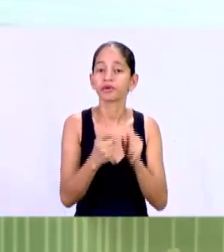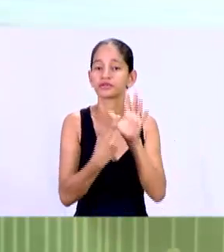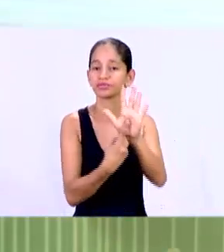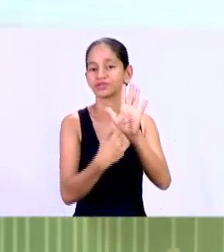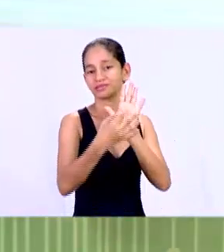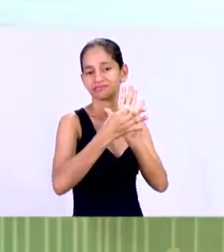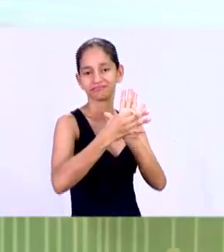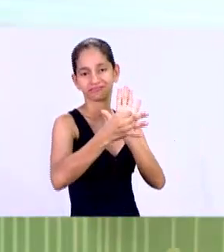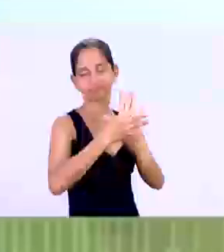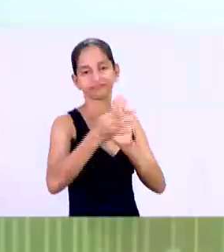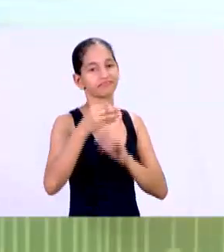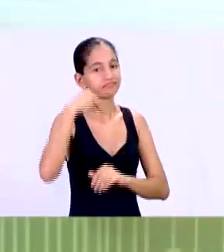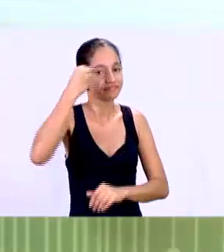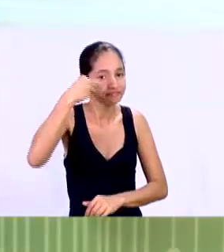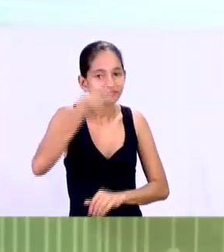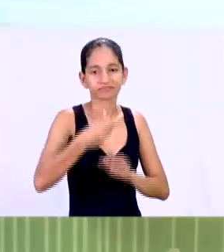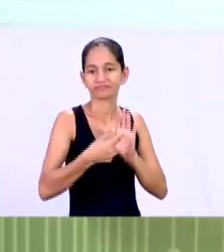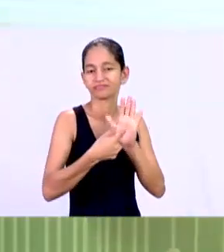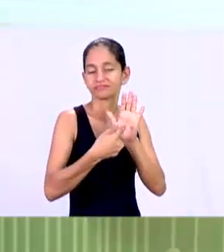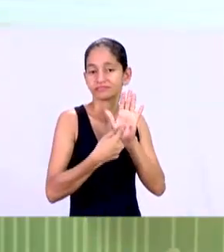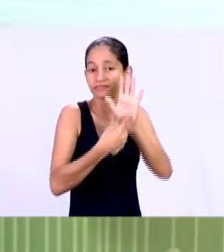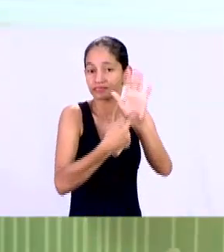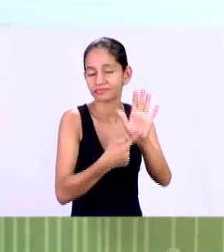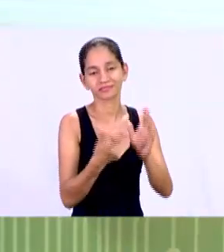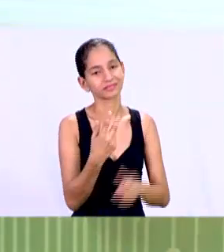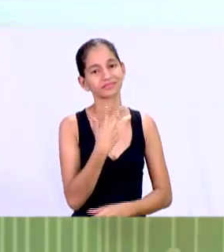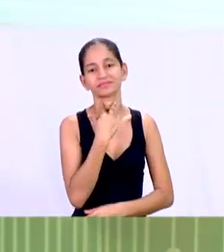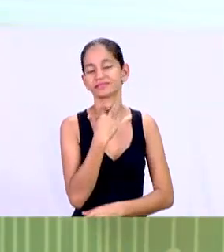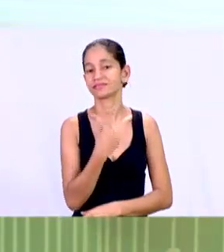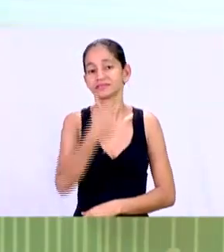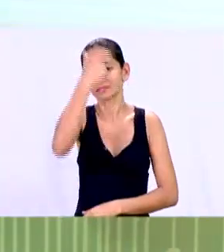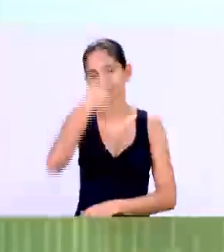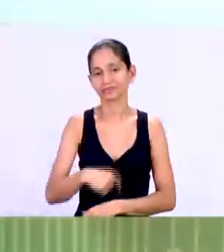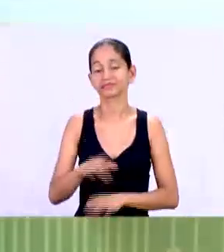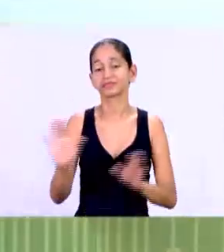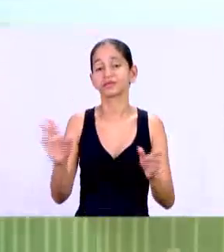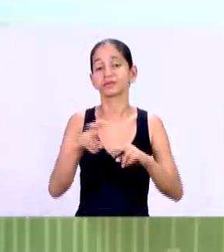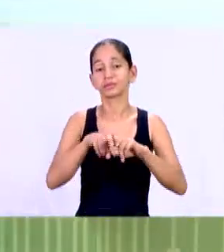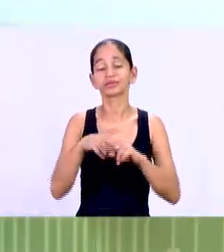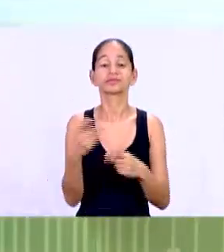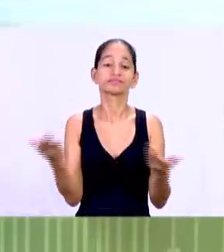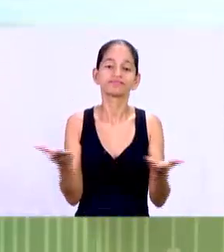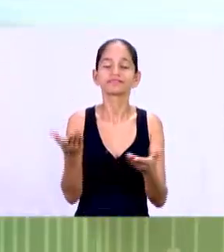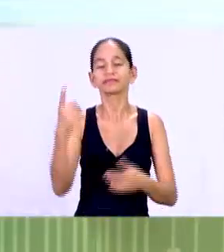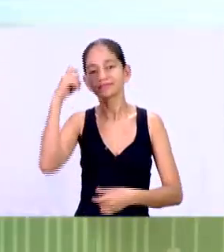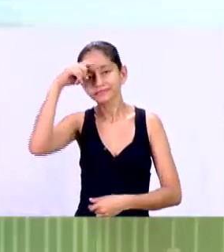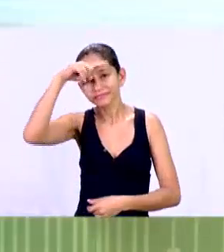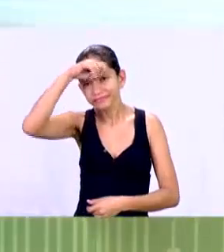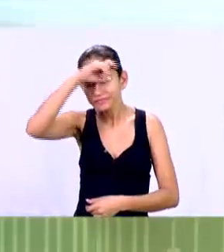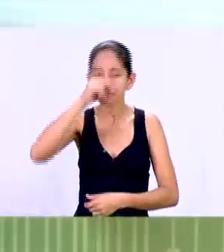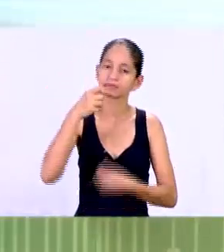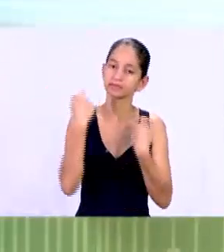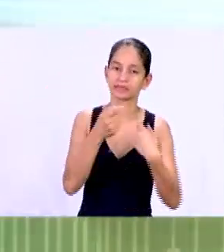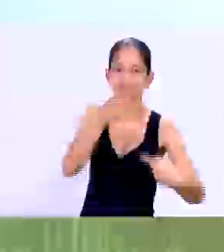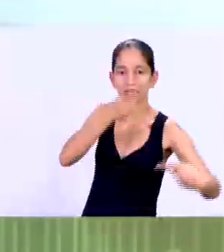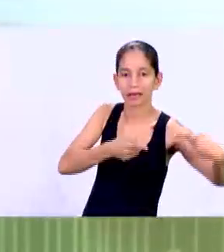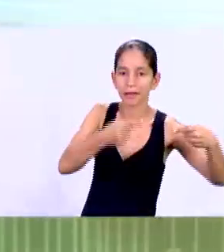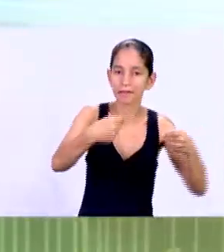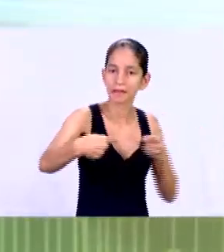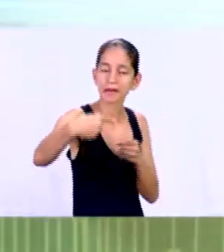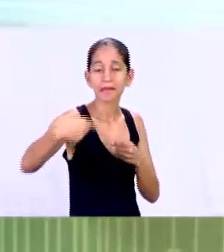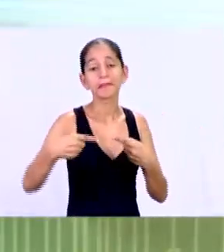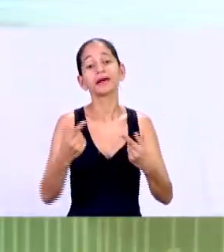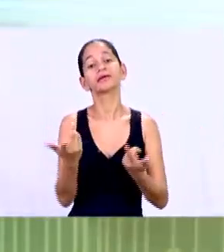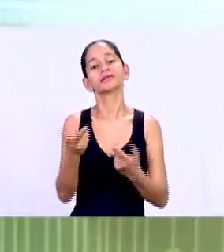esse que está sendo propagado? Quem tem o direito de falar? Então, é essa que é a questão que a gente deve discutir e é